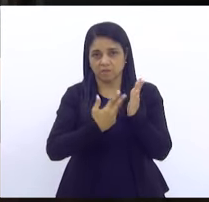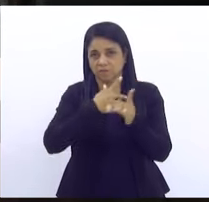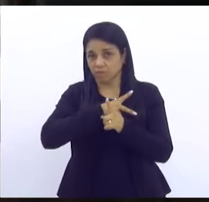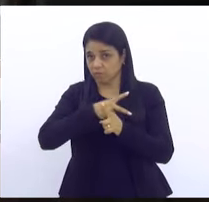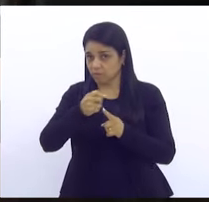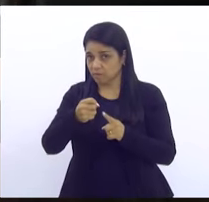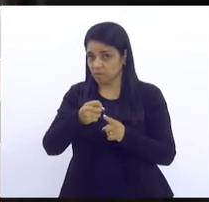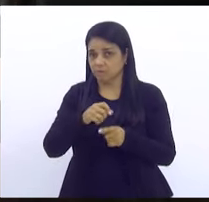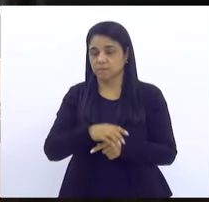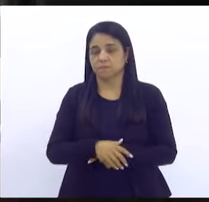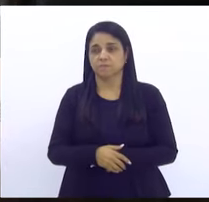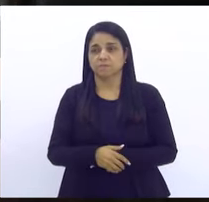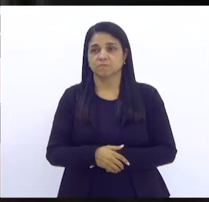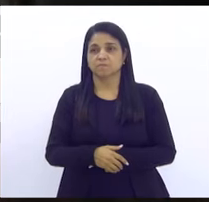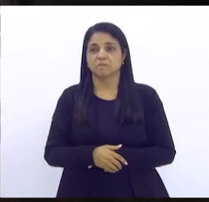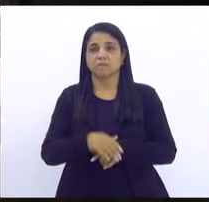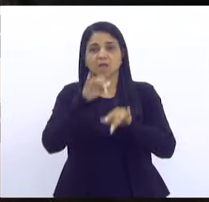final.